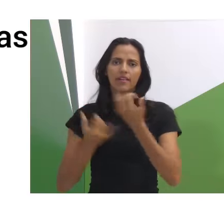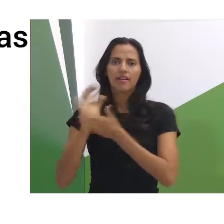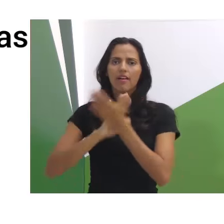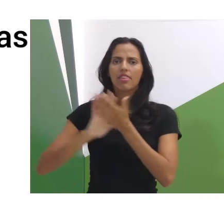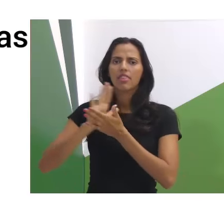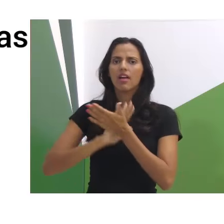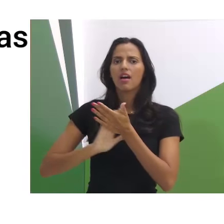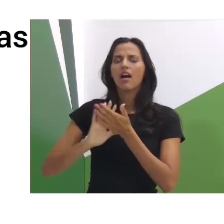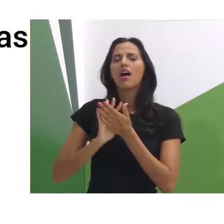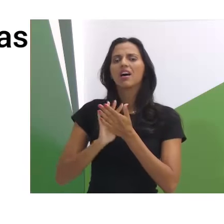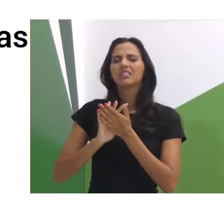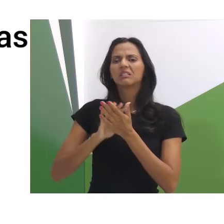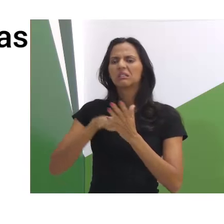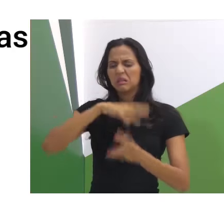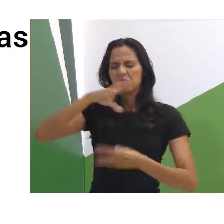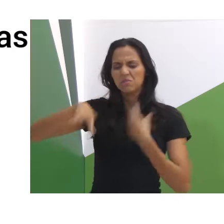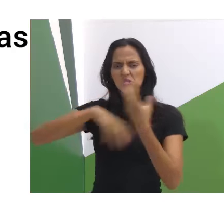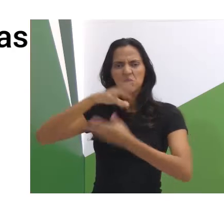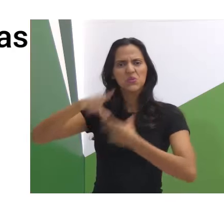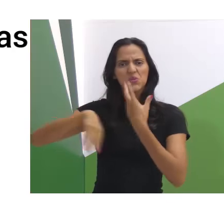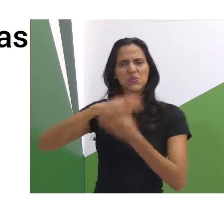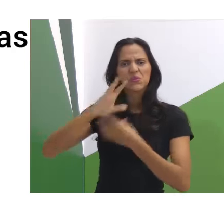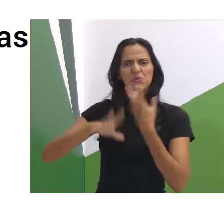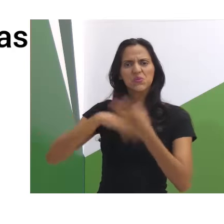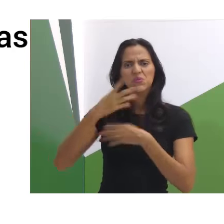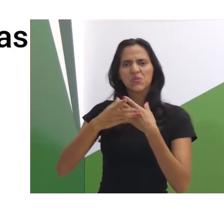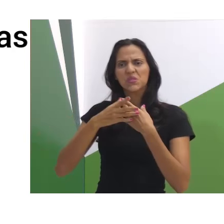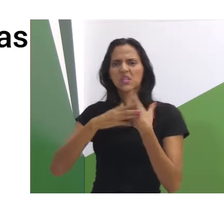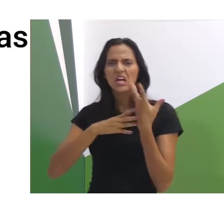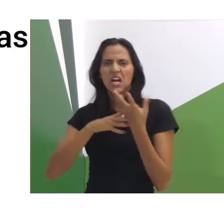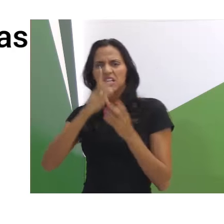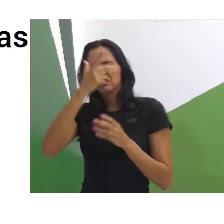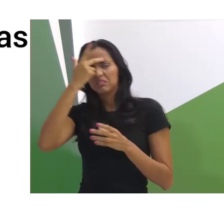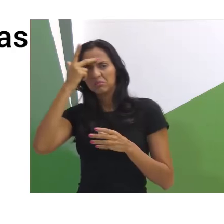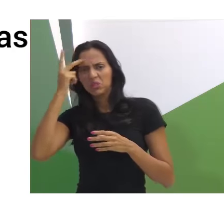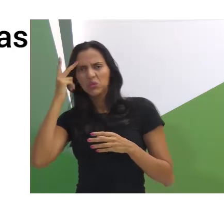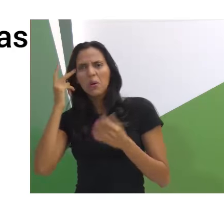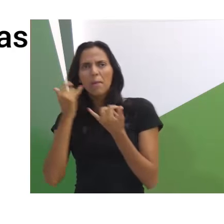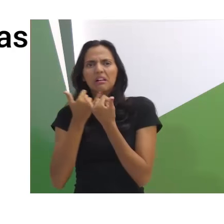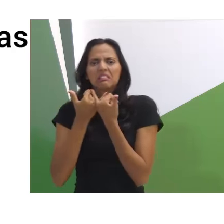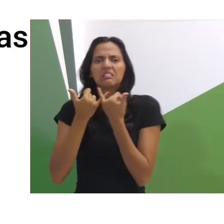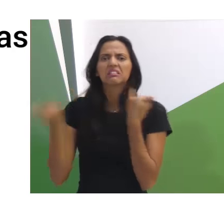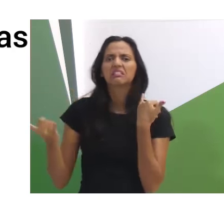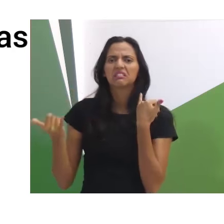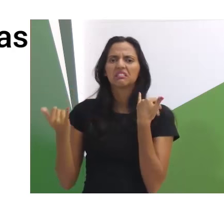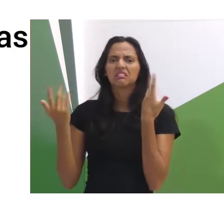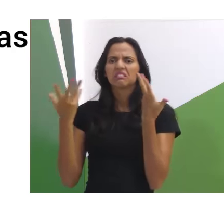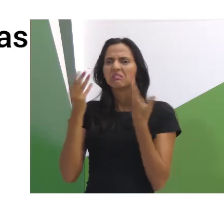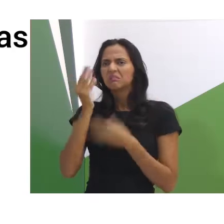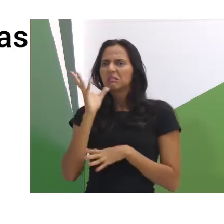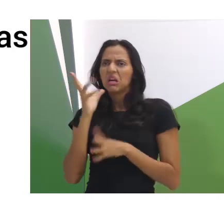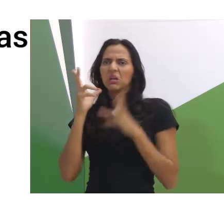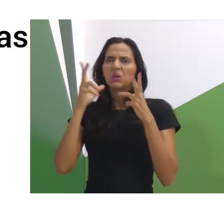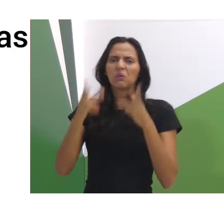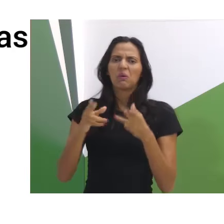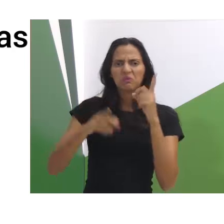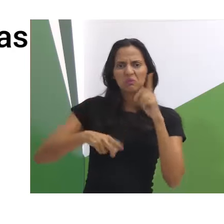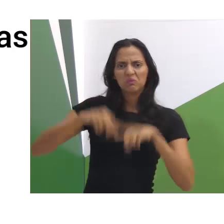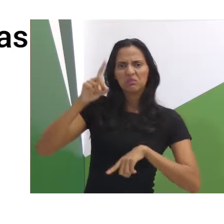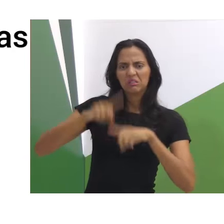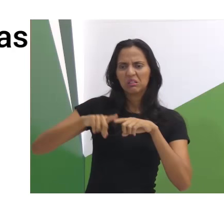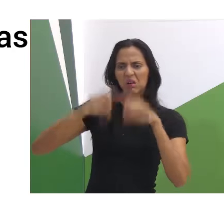no embarque para evitar que povo de uma certa etnia viesse junto, para